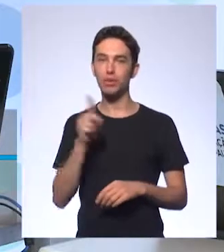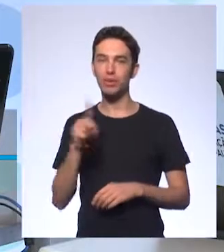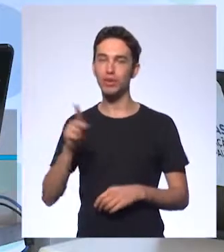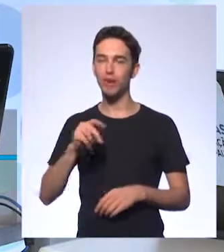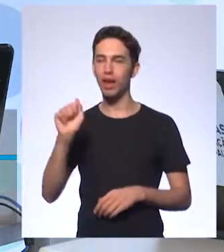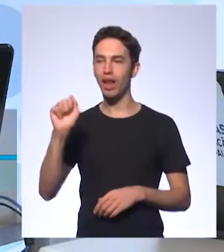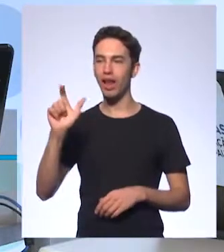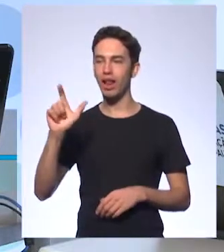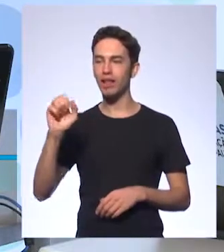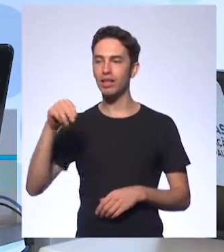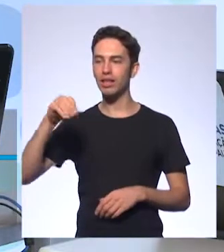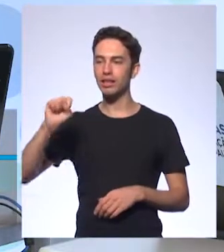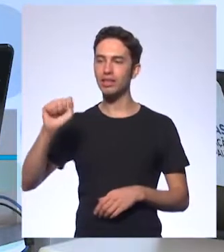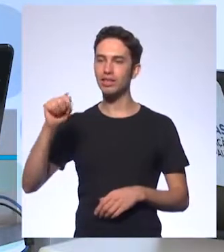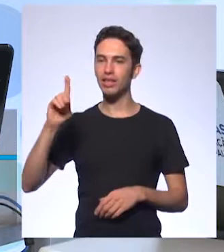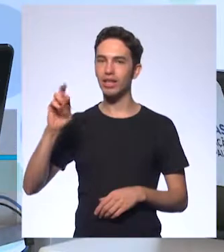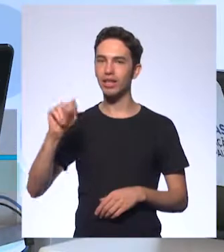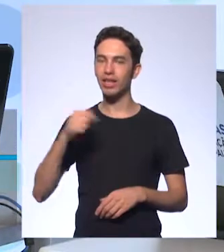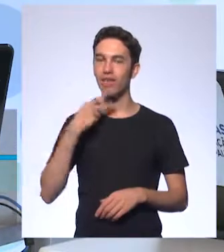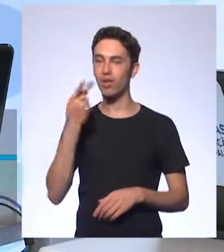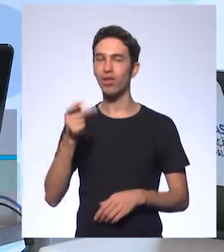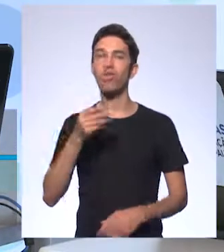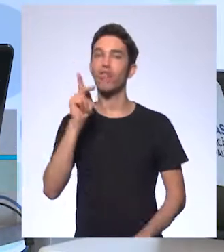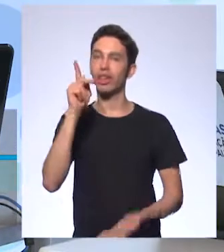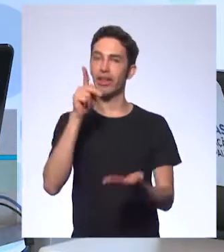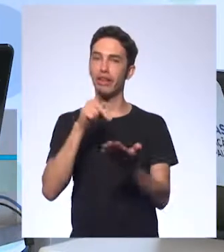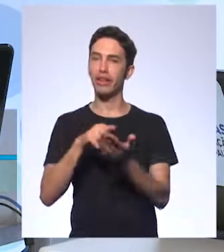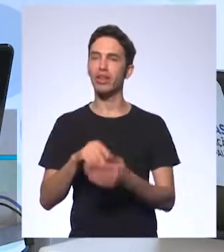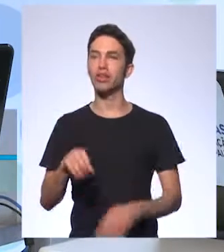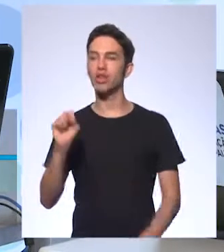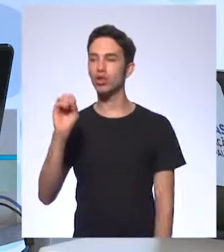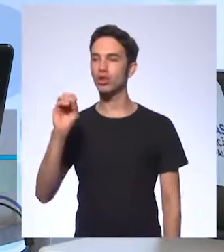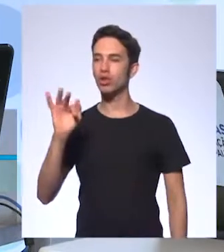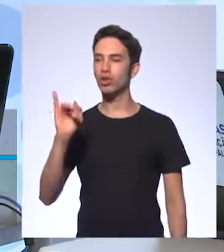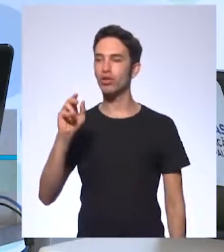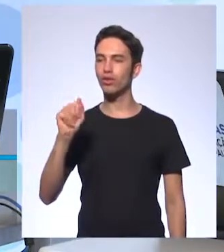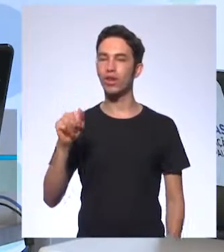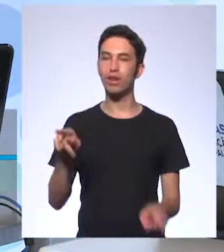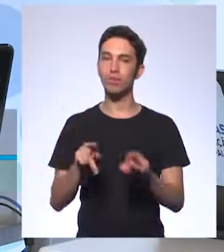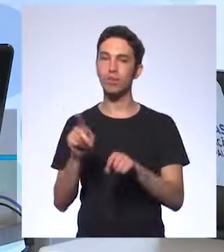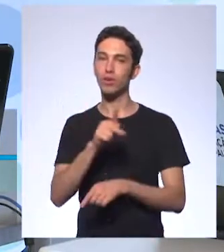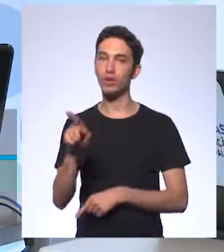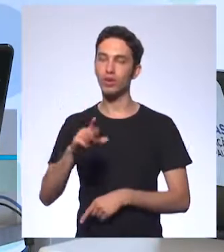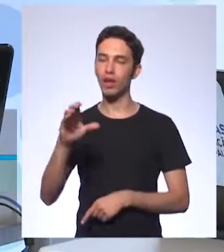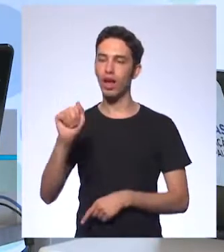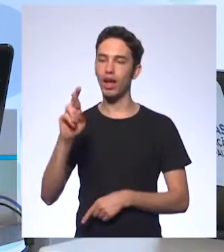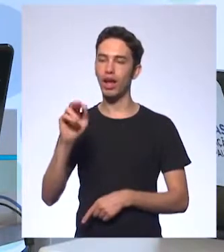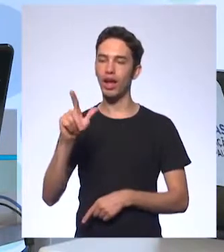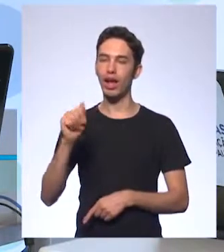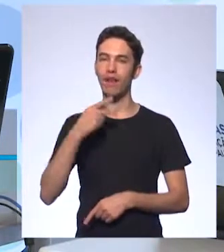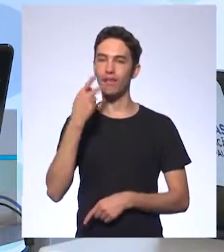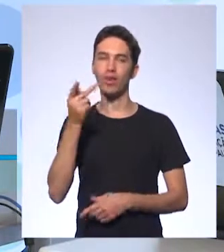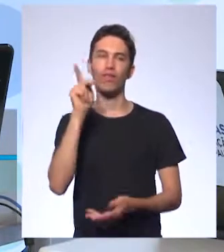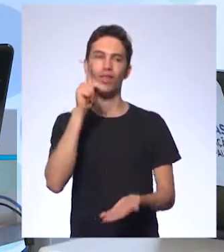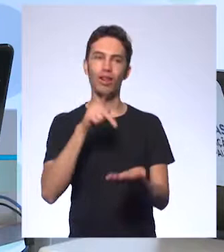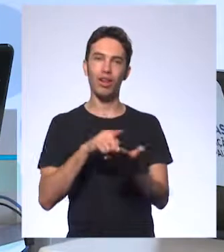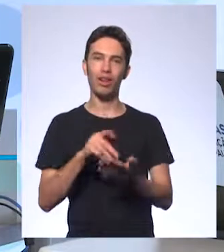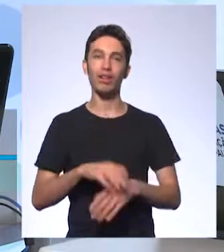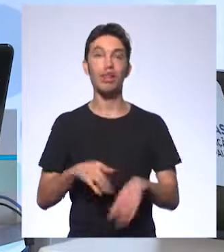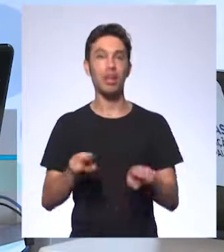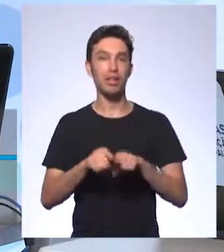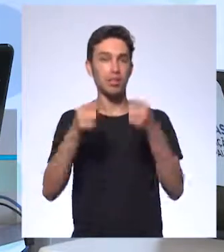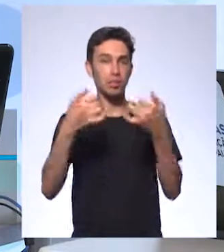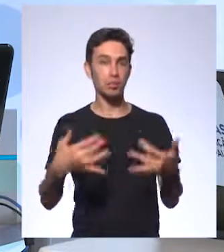Alessandra, verdadeiro. A Sofia, da professora Carla, verdadeiro. Ela ainda